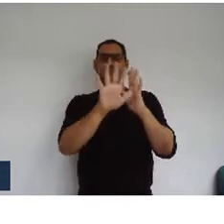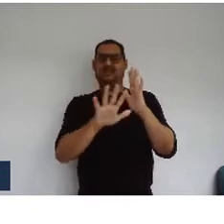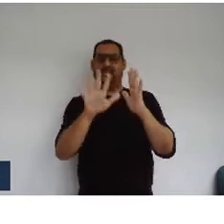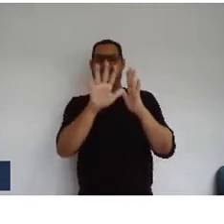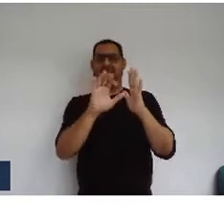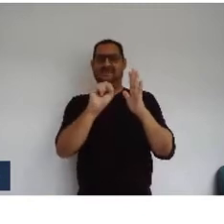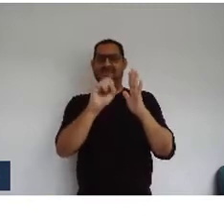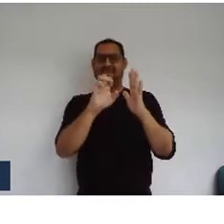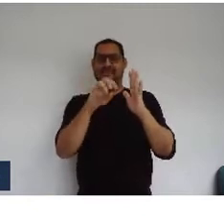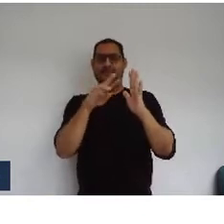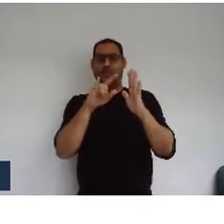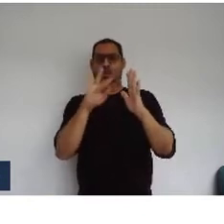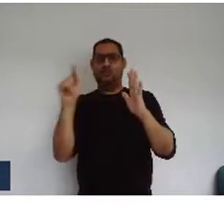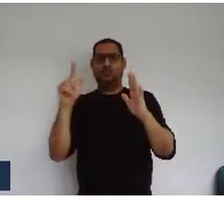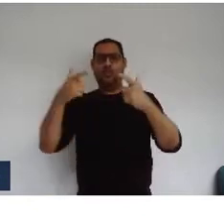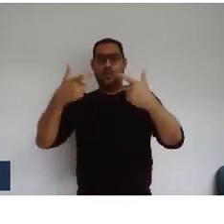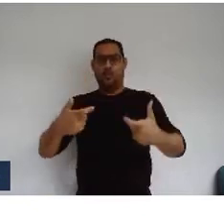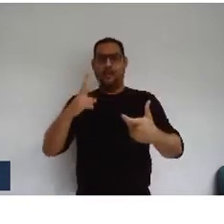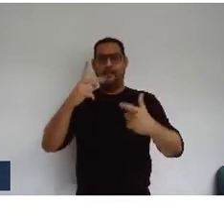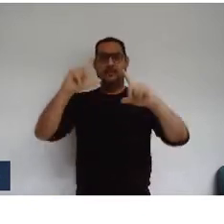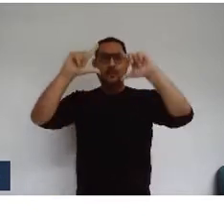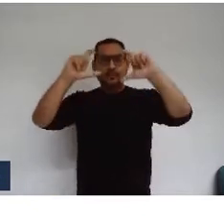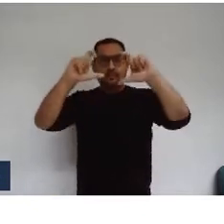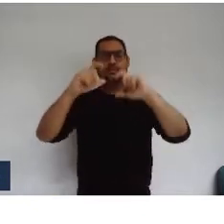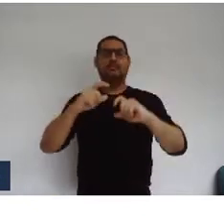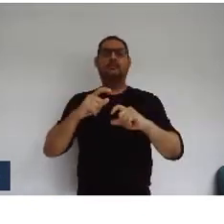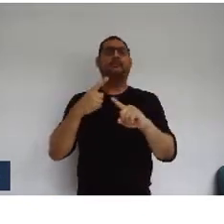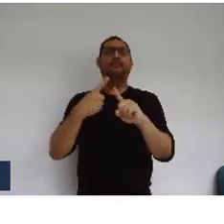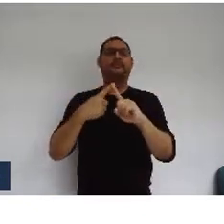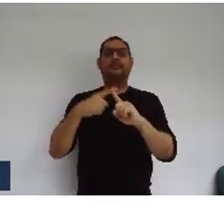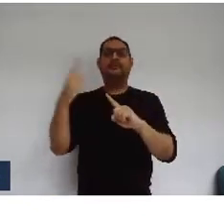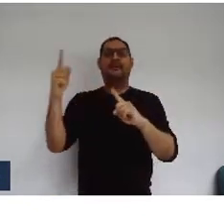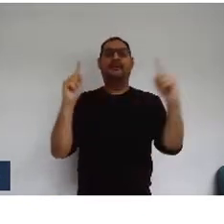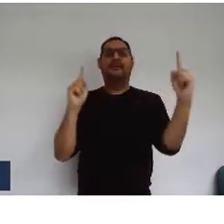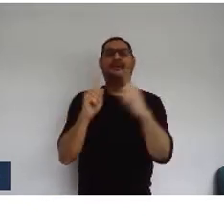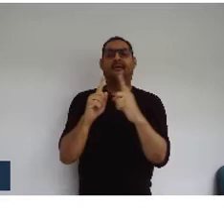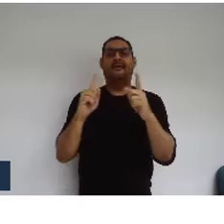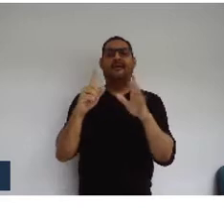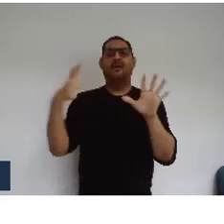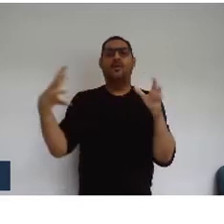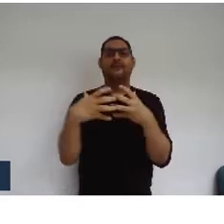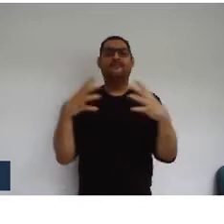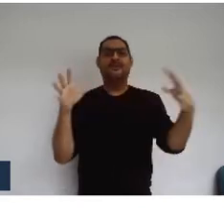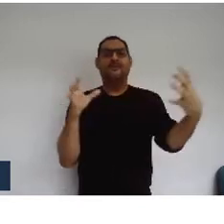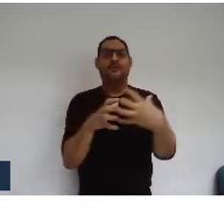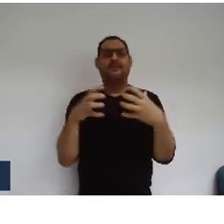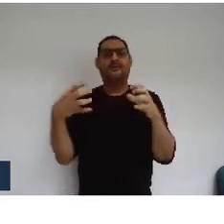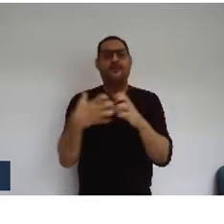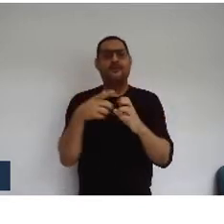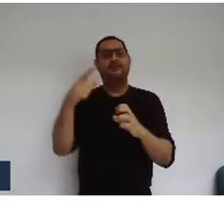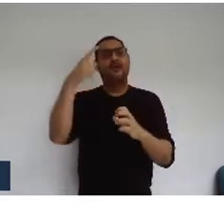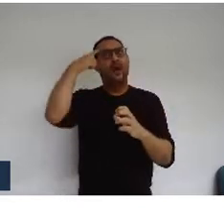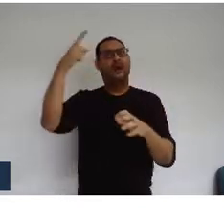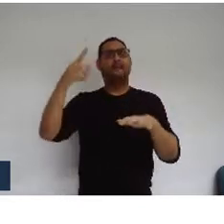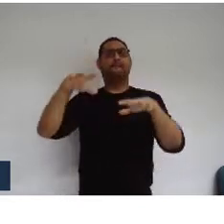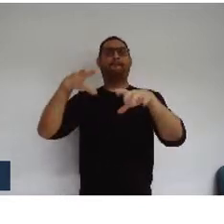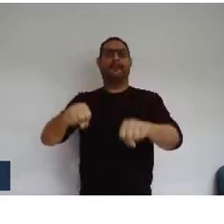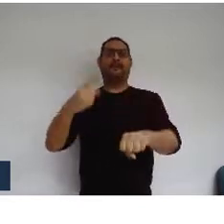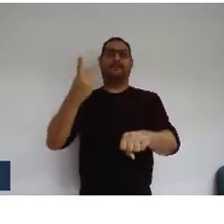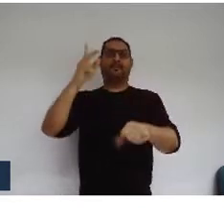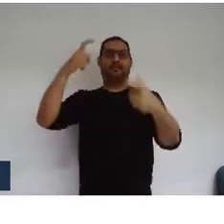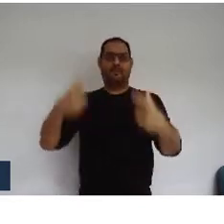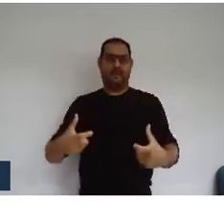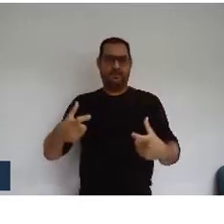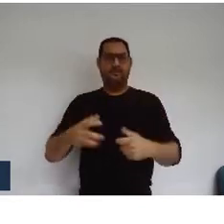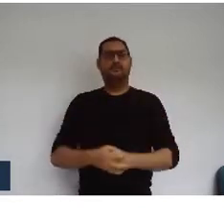lugar traz a dimensão da convivialidade que colabora na construção do espaço.